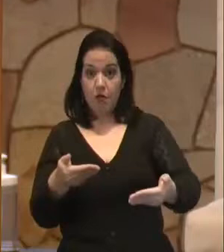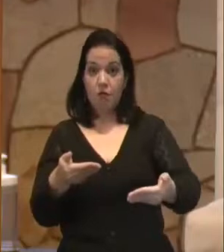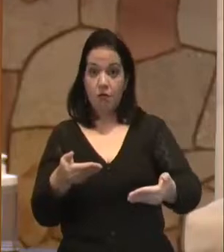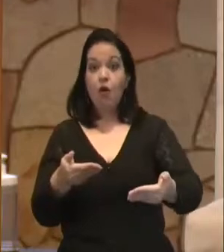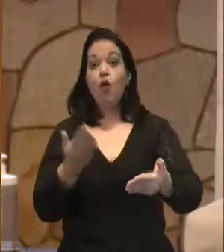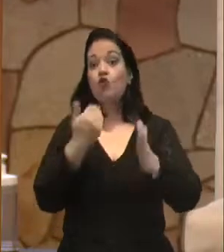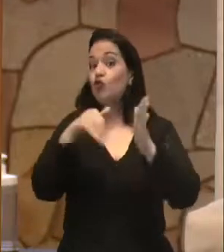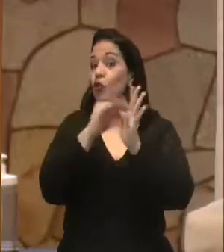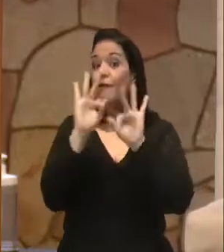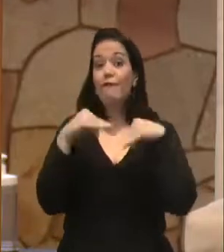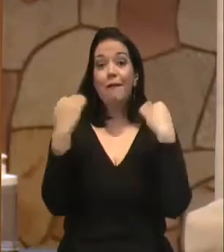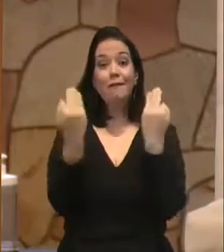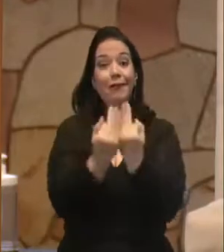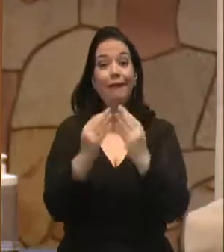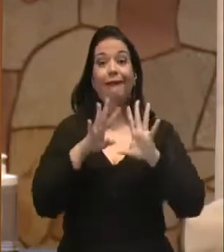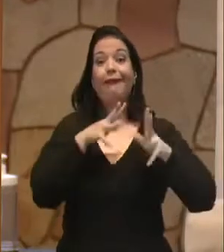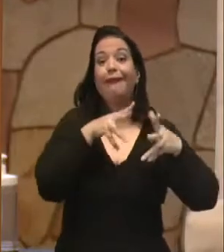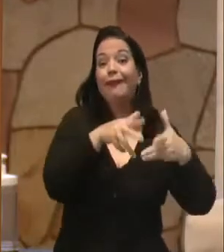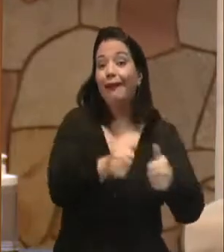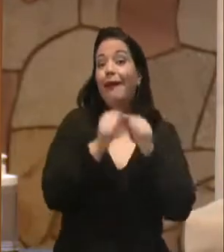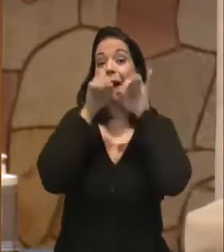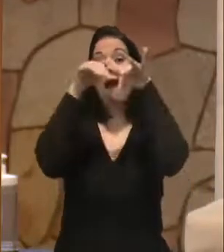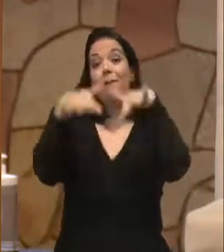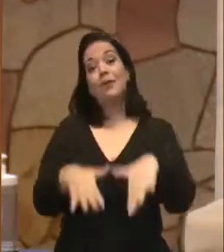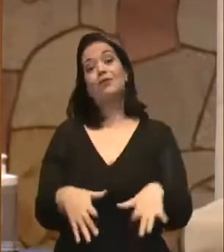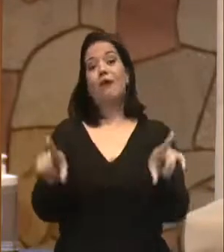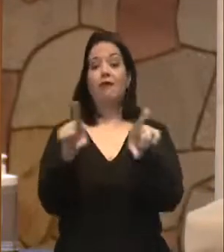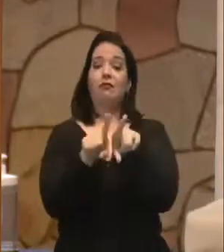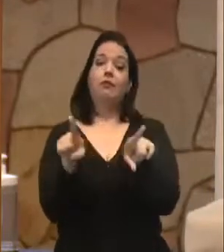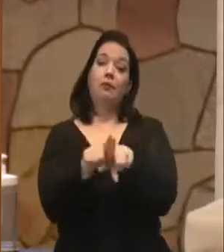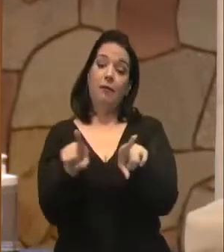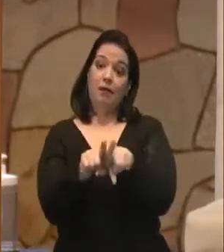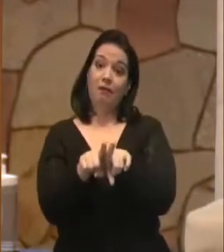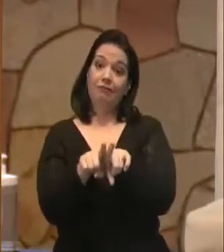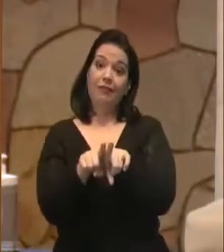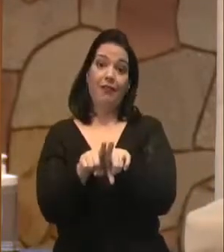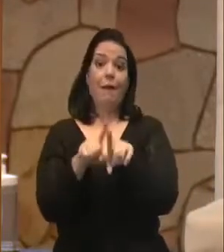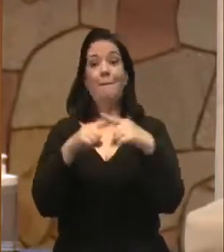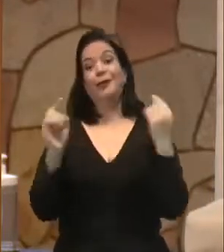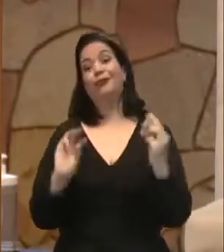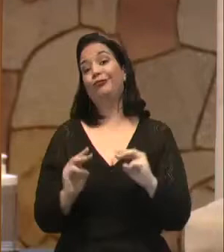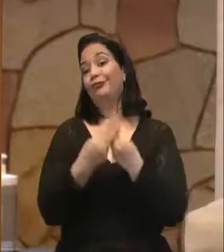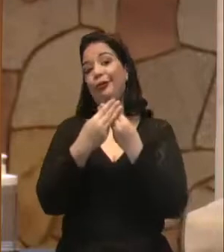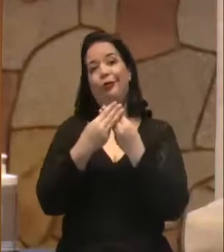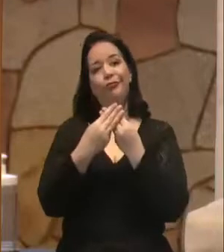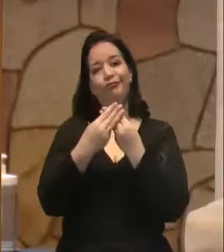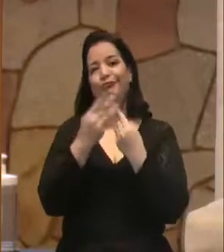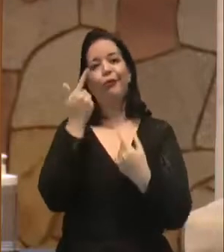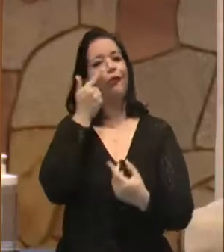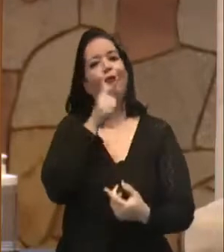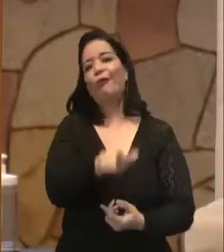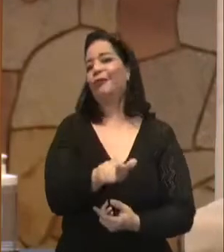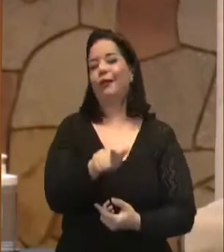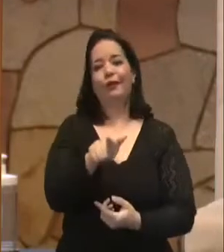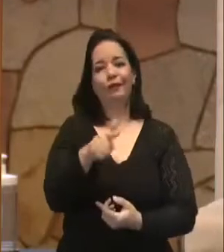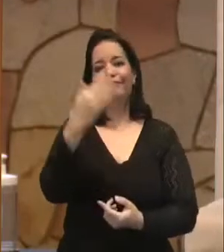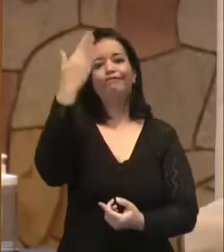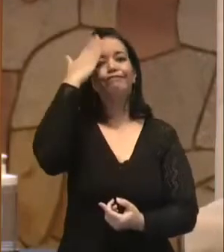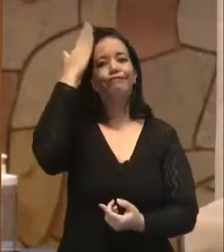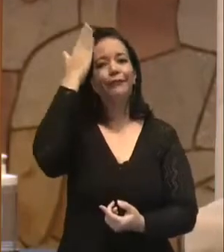entendesse que não havia mais diferença, que não havia mais barreira, que não havia mais